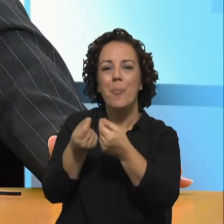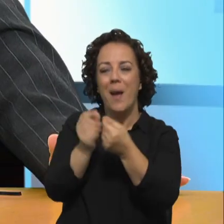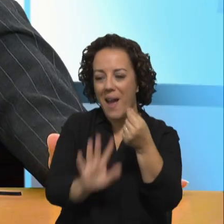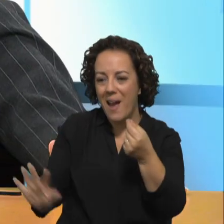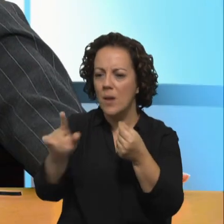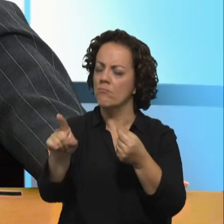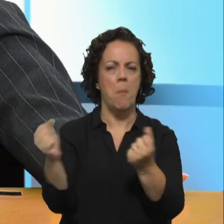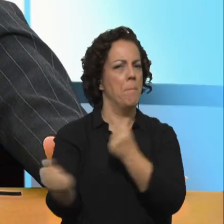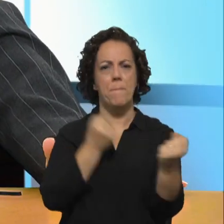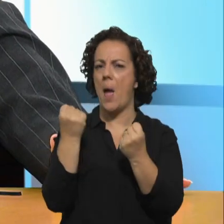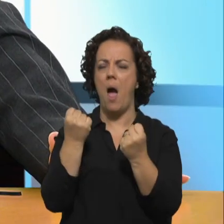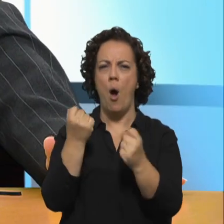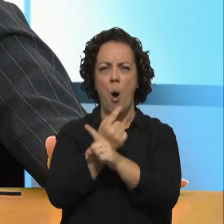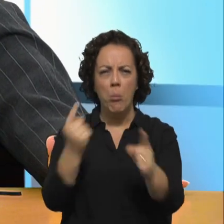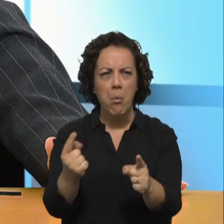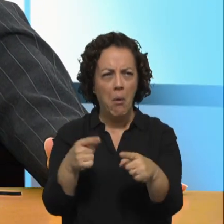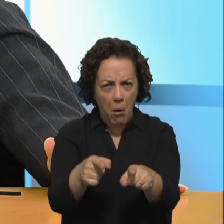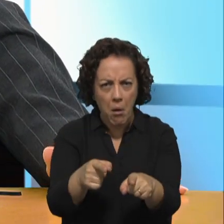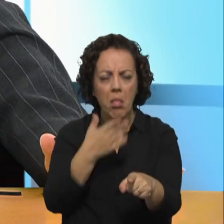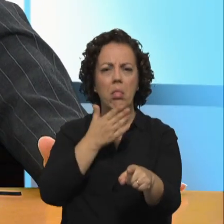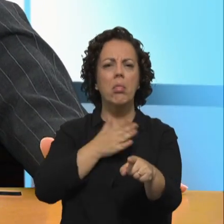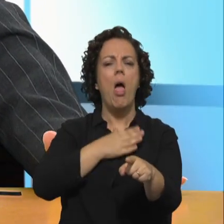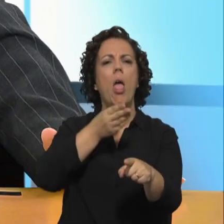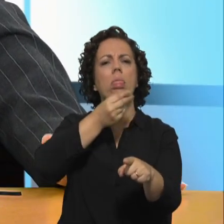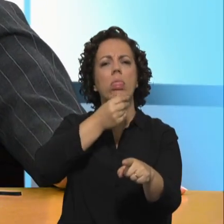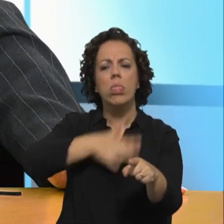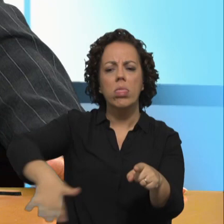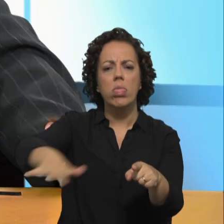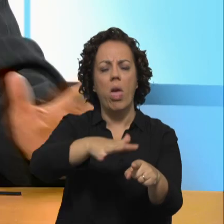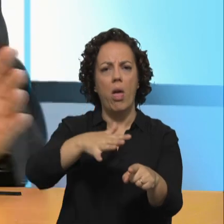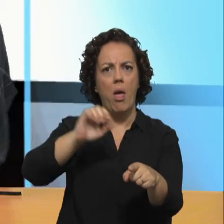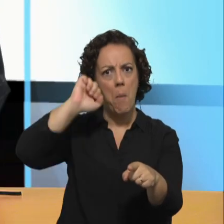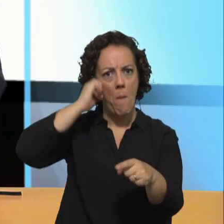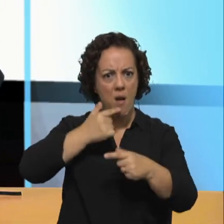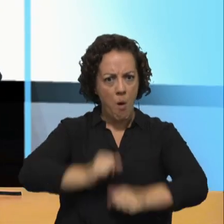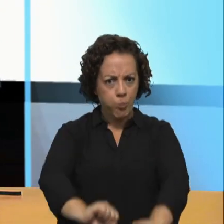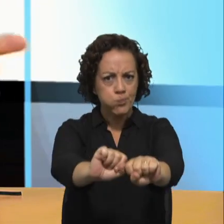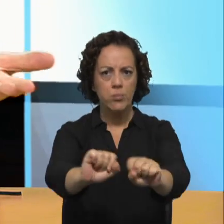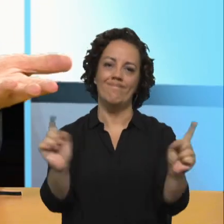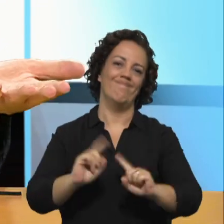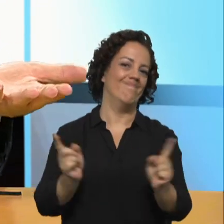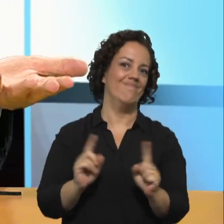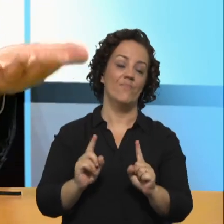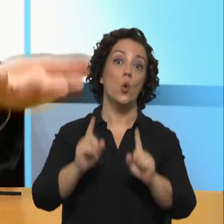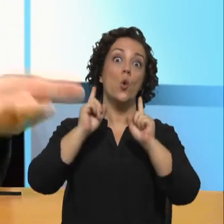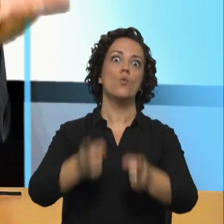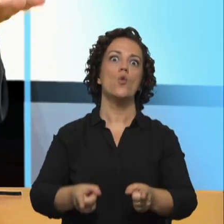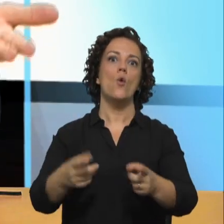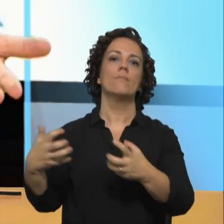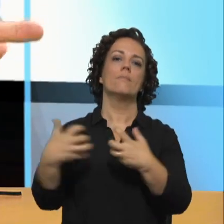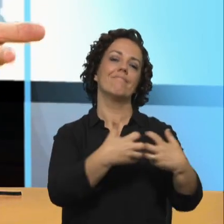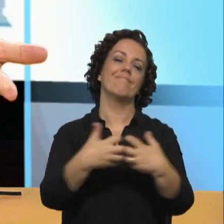isso significava perder terra para os locais. Há logo um conflito armado por essa E logo